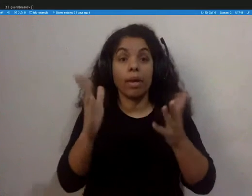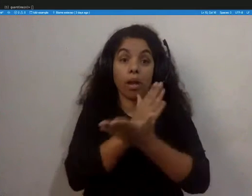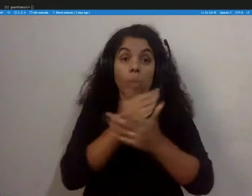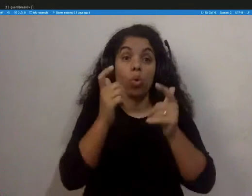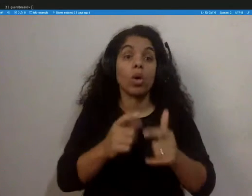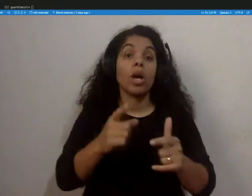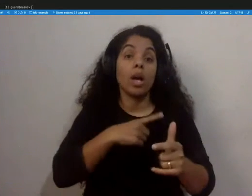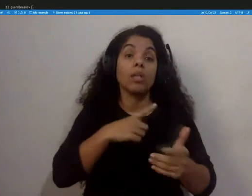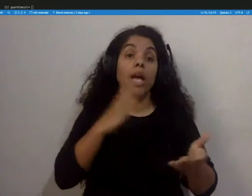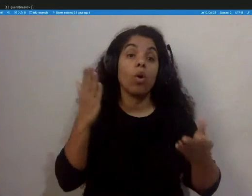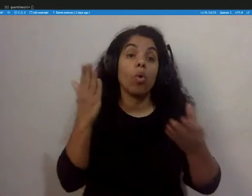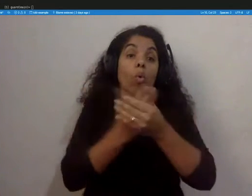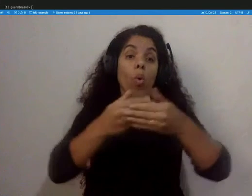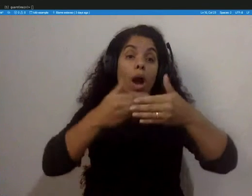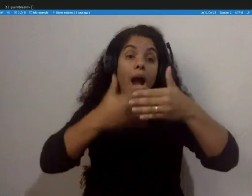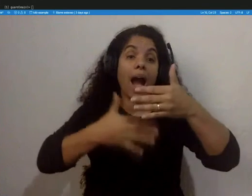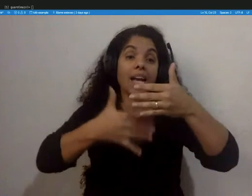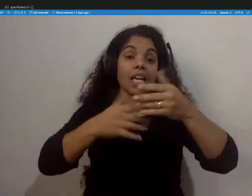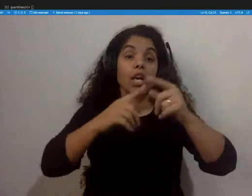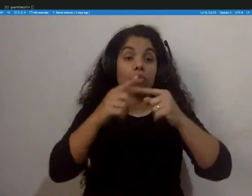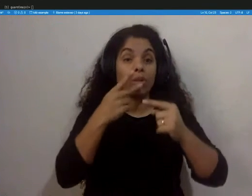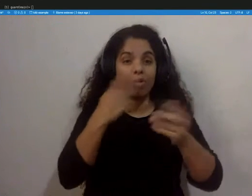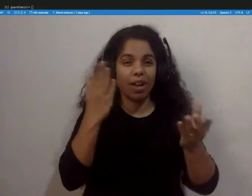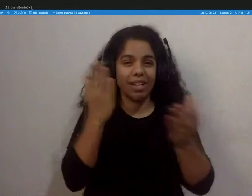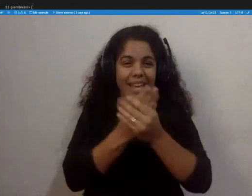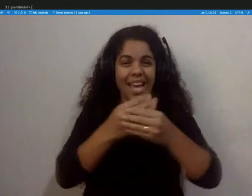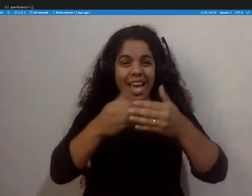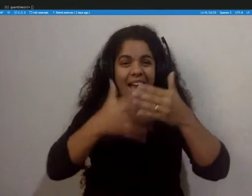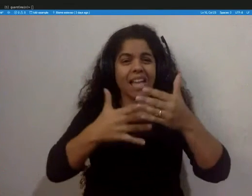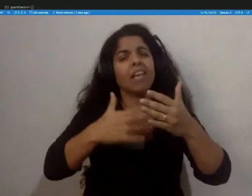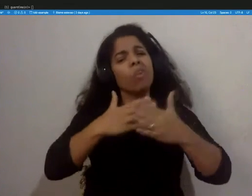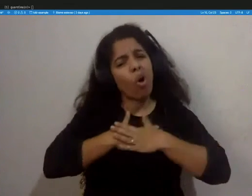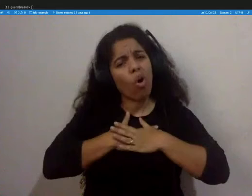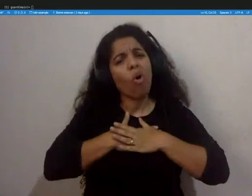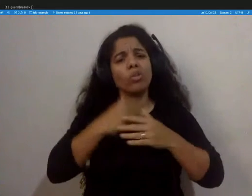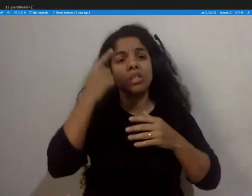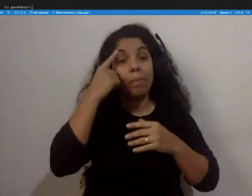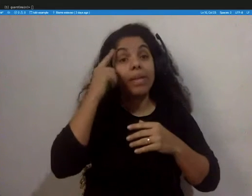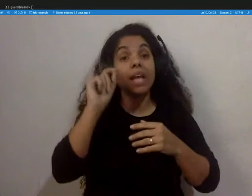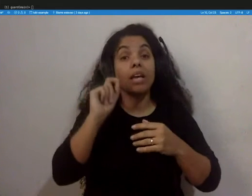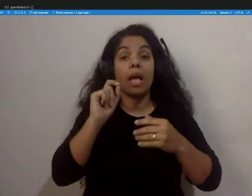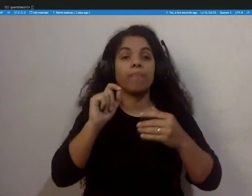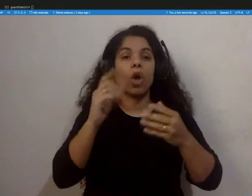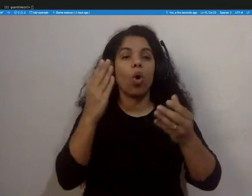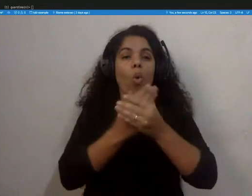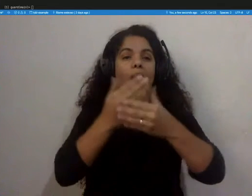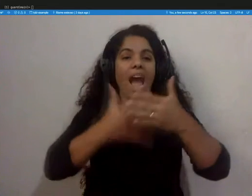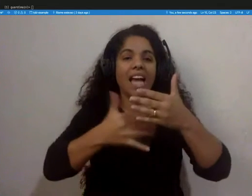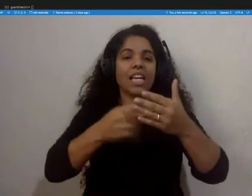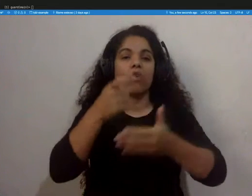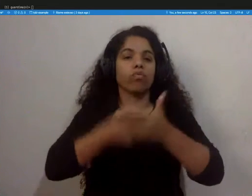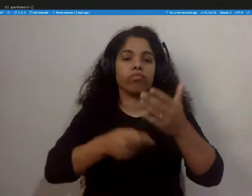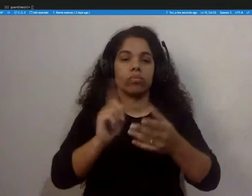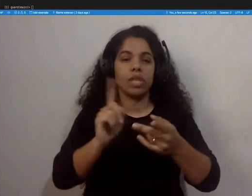eu tenha um arquivo. E quando eu falo aqui arquivo, eu gosto de pensar não o arquivo, o texto,